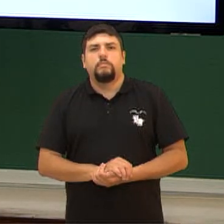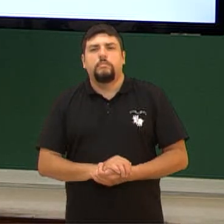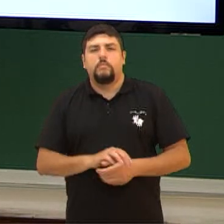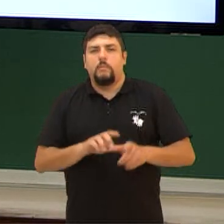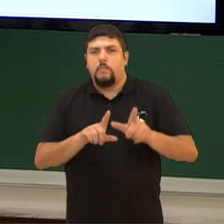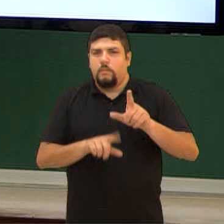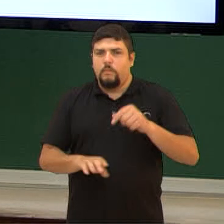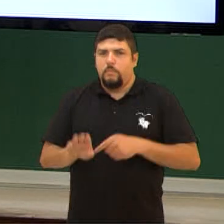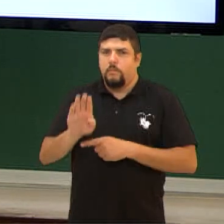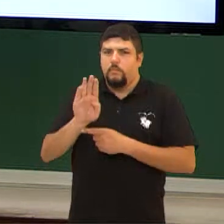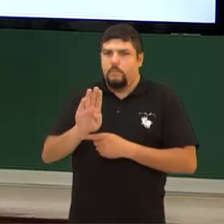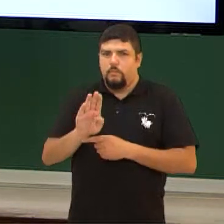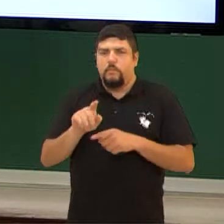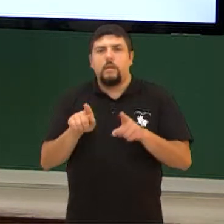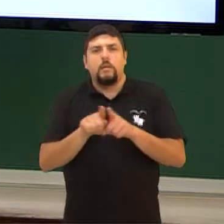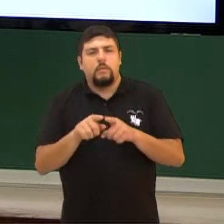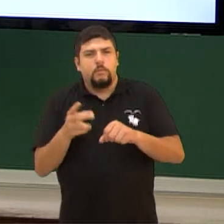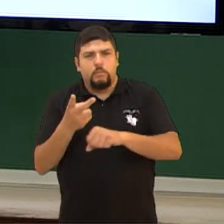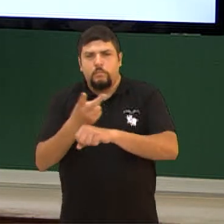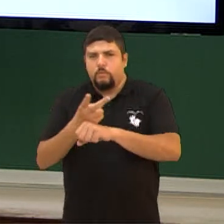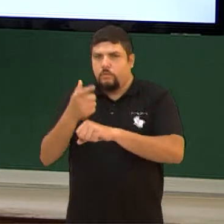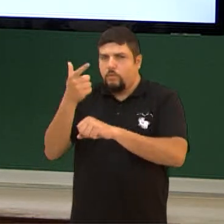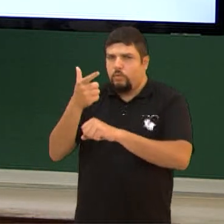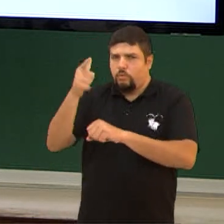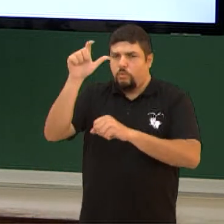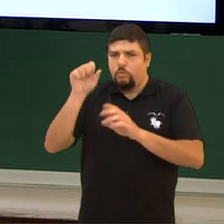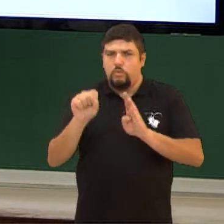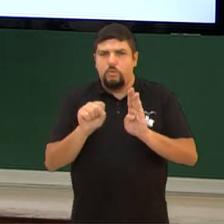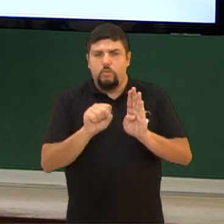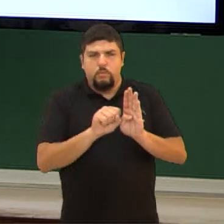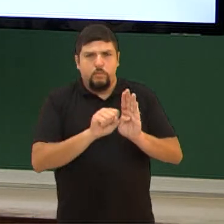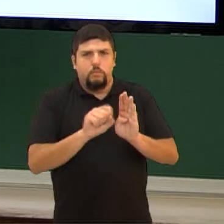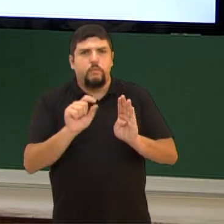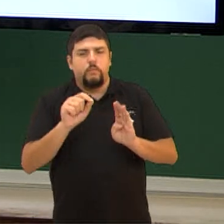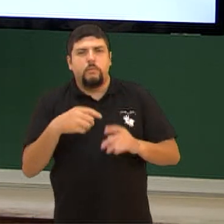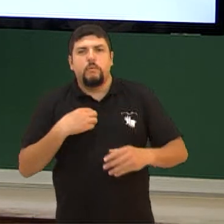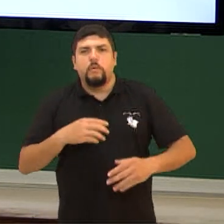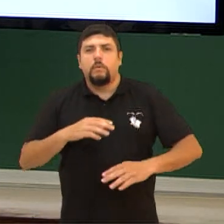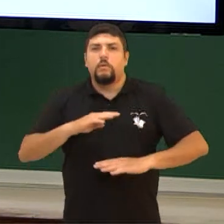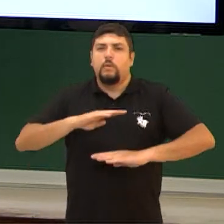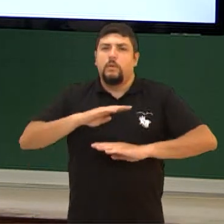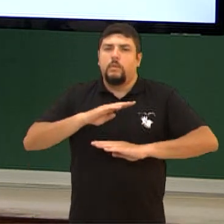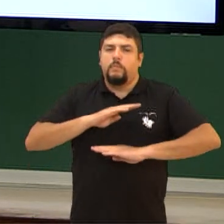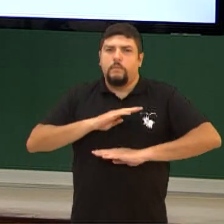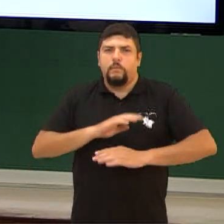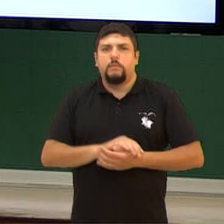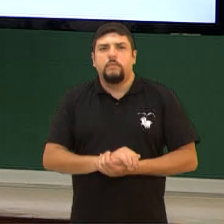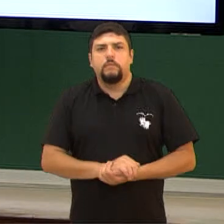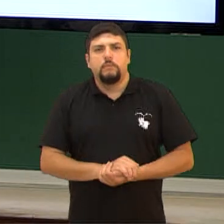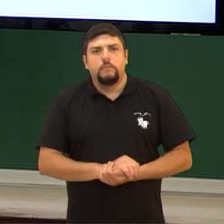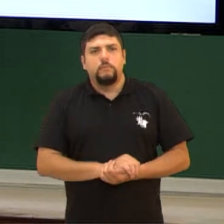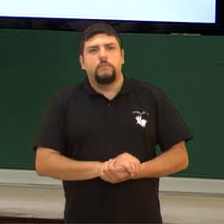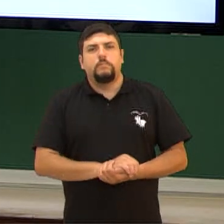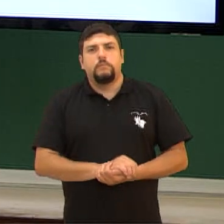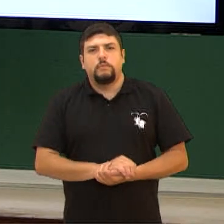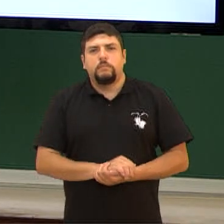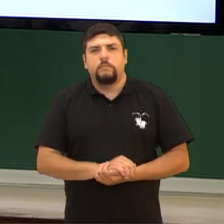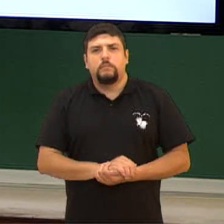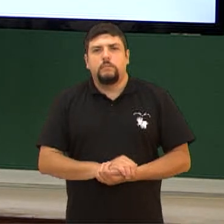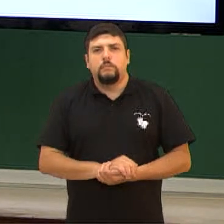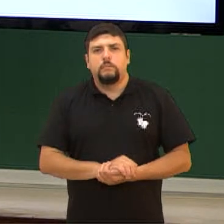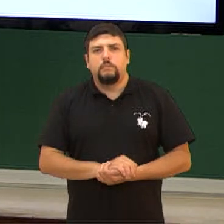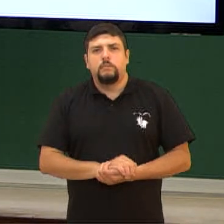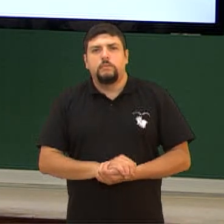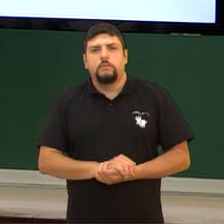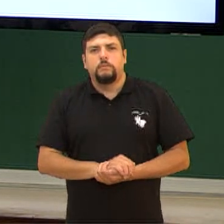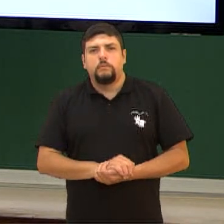vocês buscassem um outro substantivo, ó. A situation in which everyone is equal and has the same